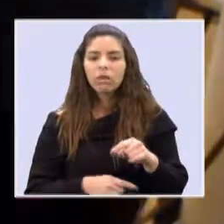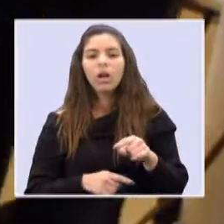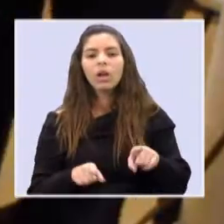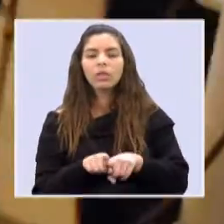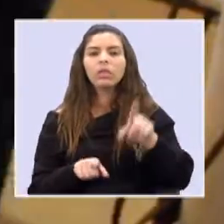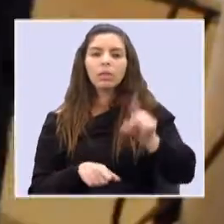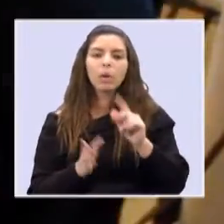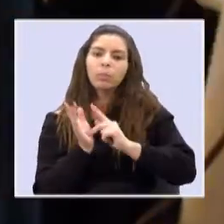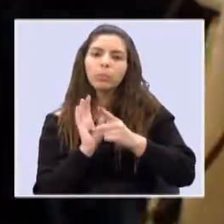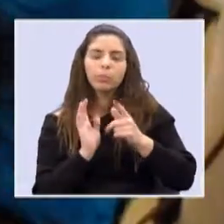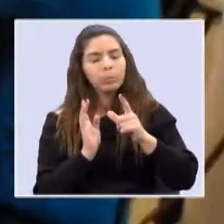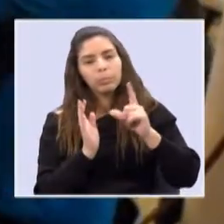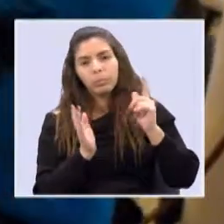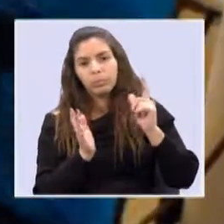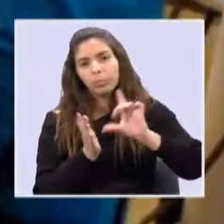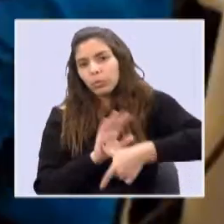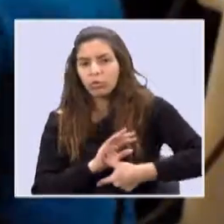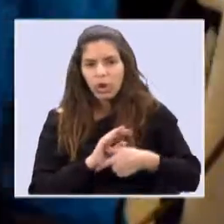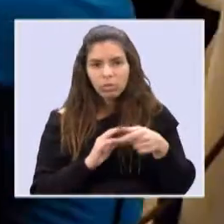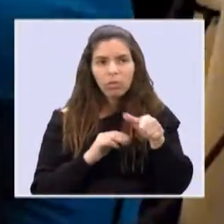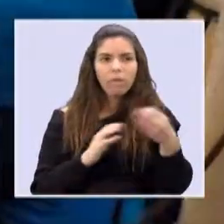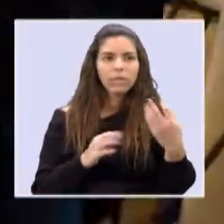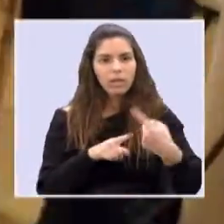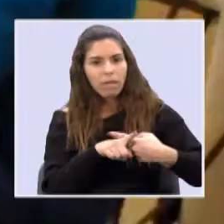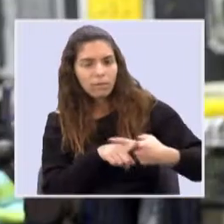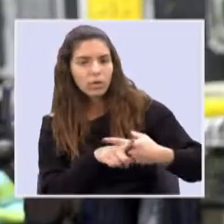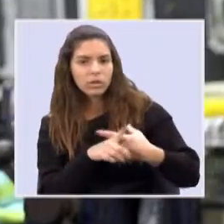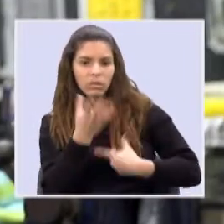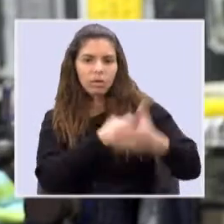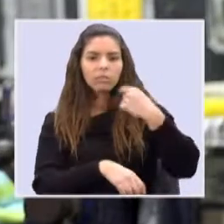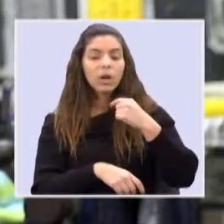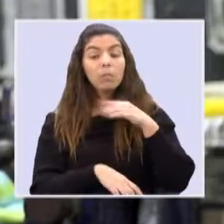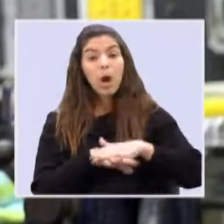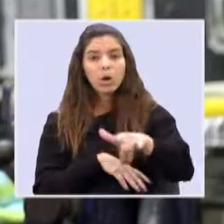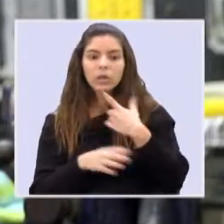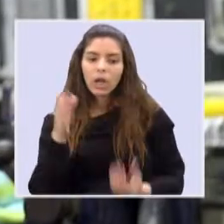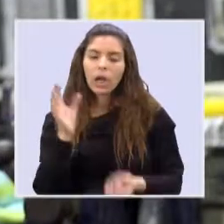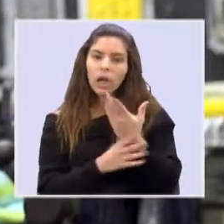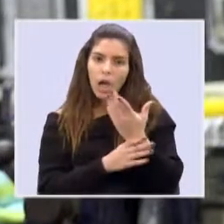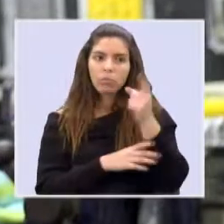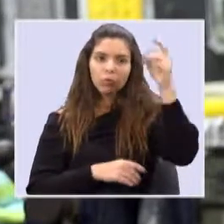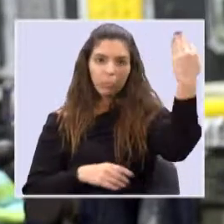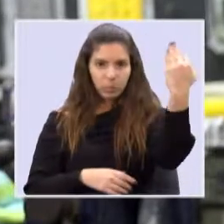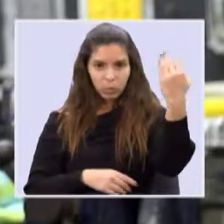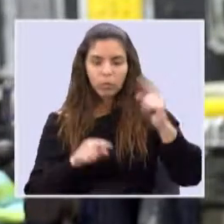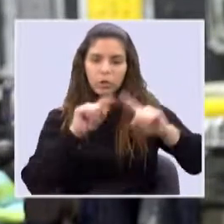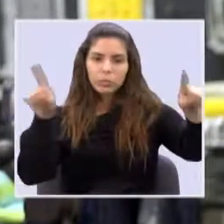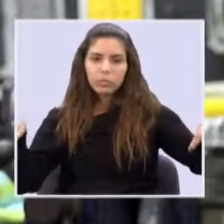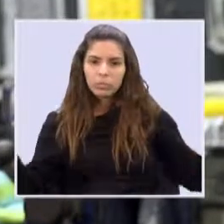projetos que tivessem significado para elas. E então criamos esse espaço, o Laboratório de Criação Digital, que não era mais do